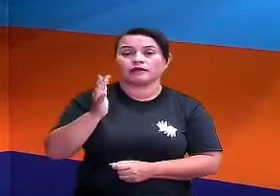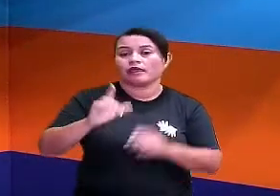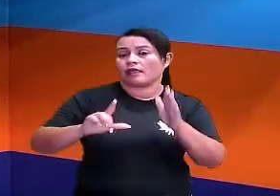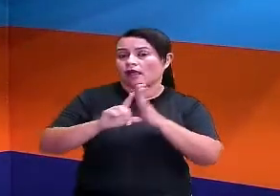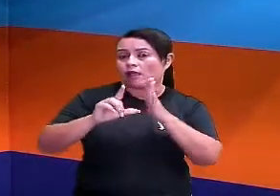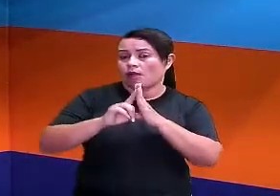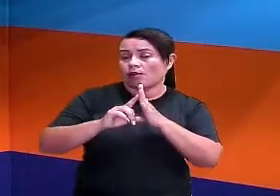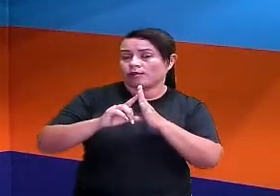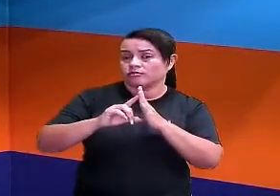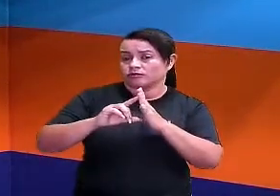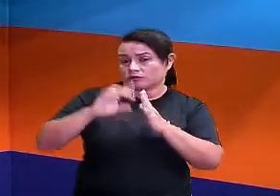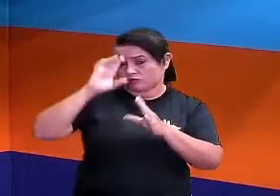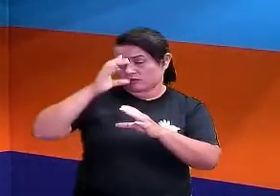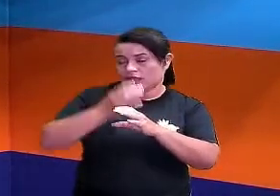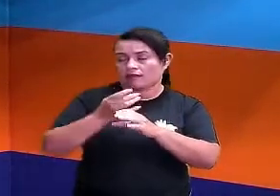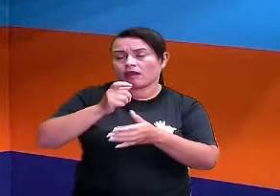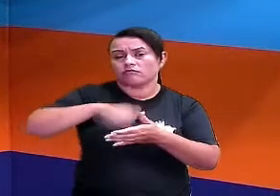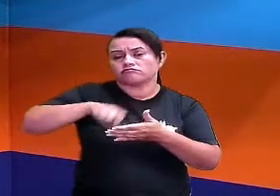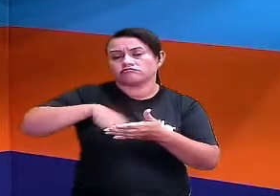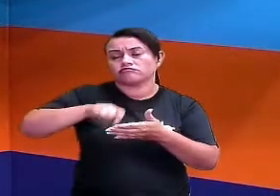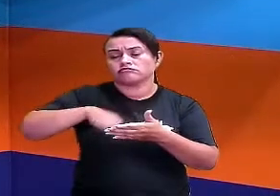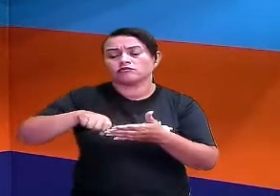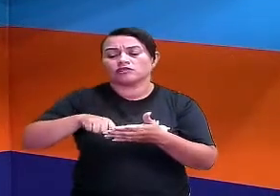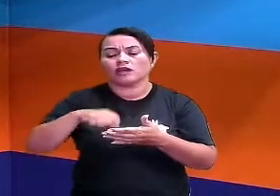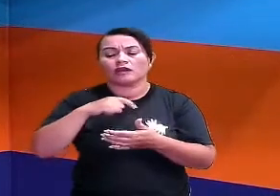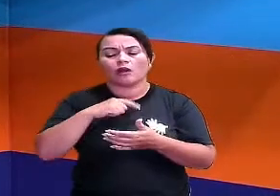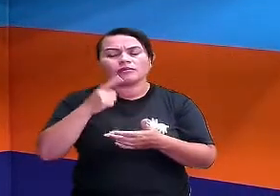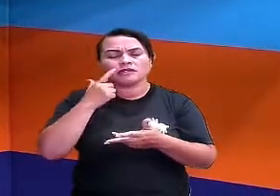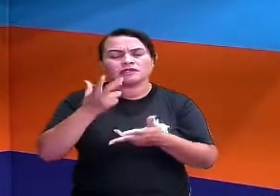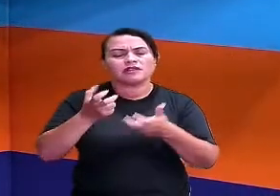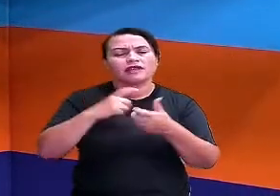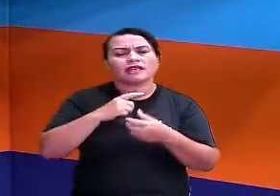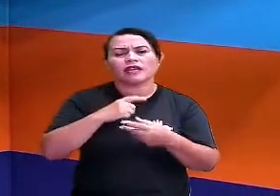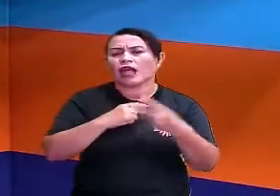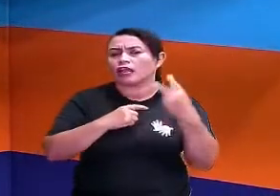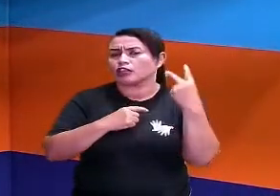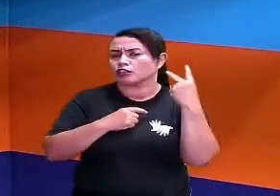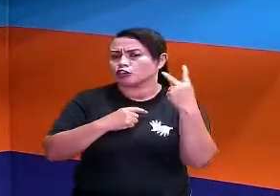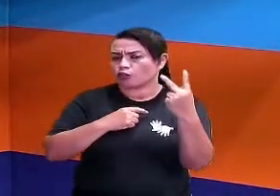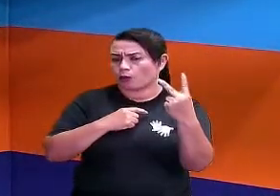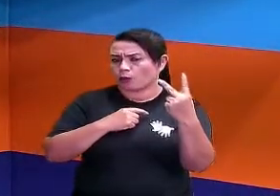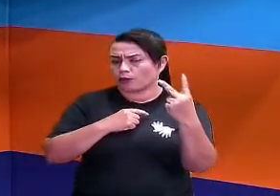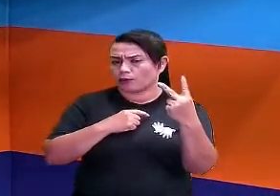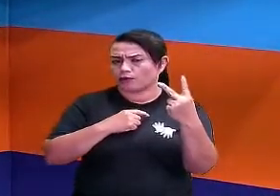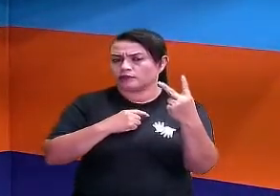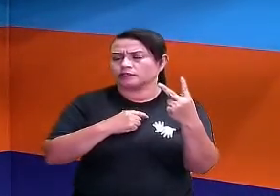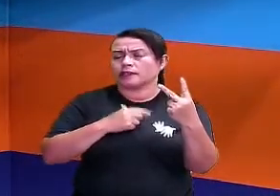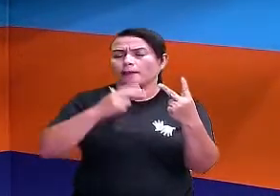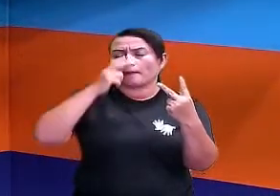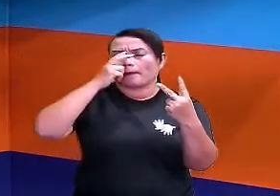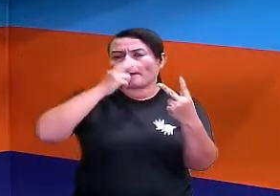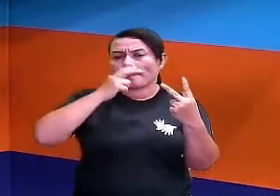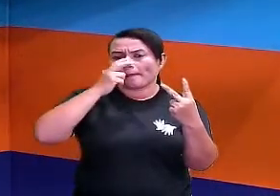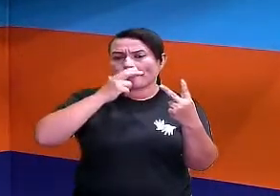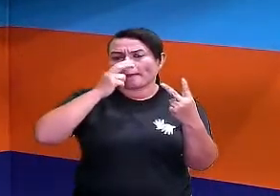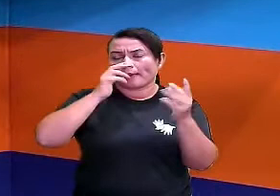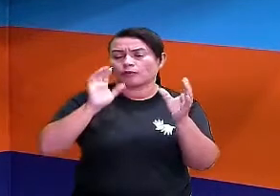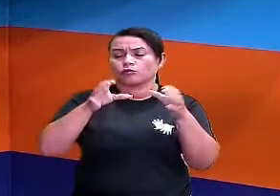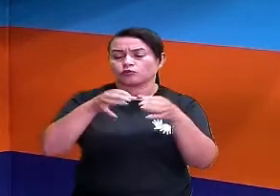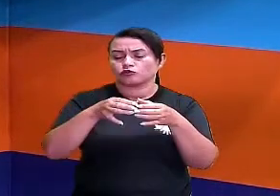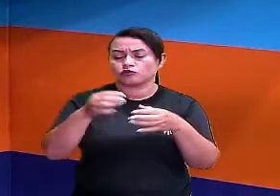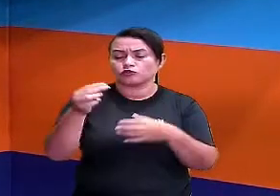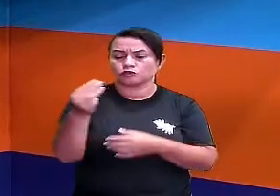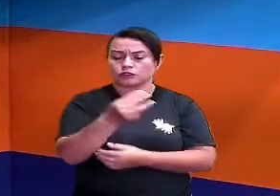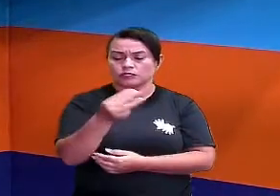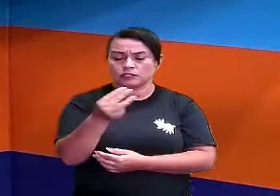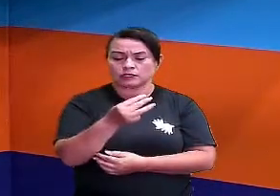abaixo, notamos que existem dois elementos que mais se repetem no conjunto. Vejam aqui, ó, o 33